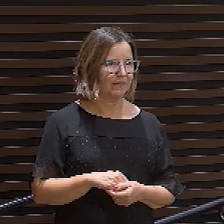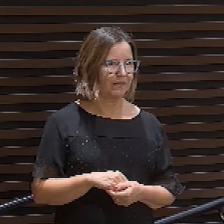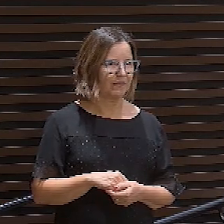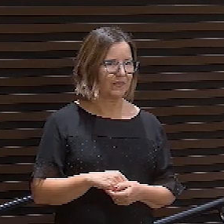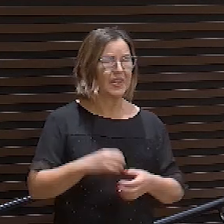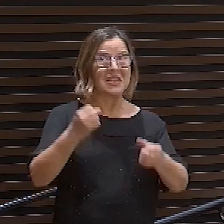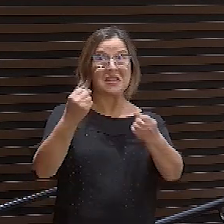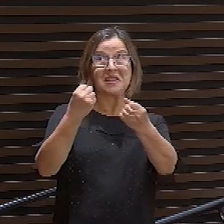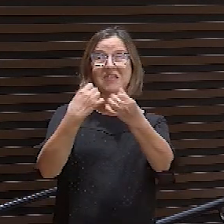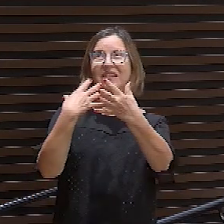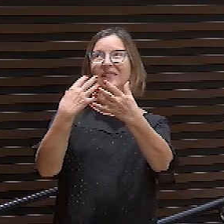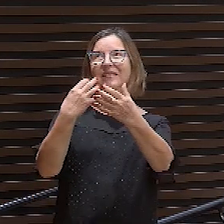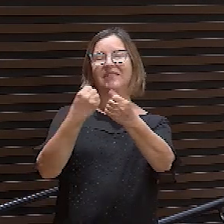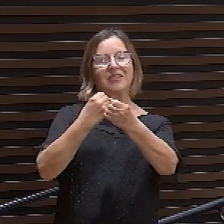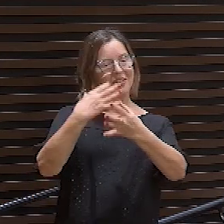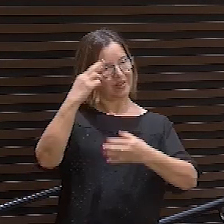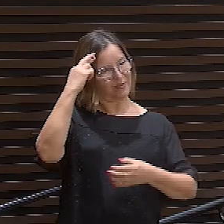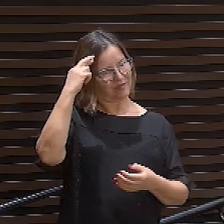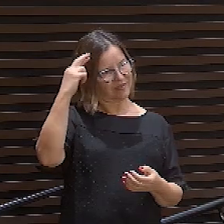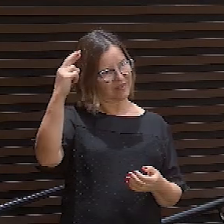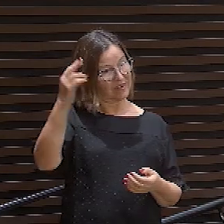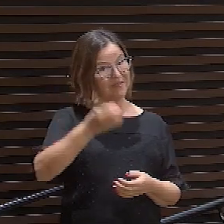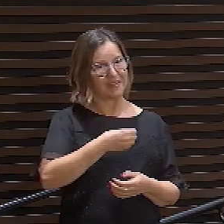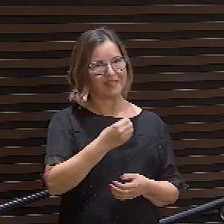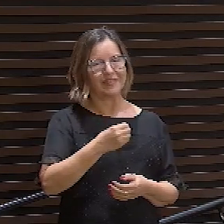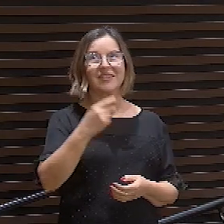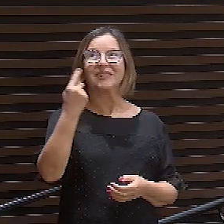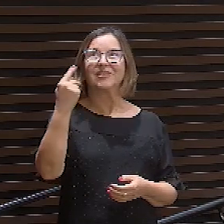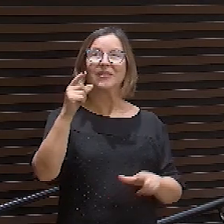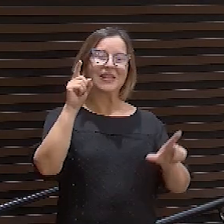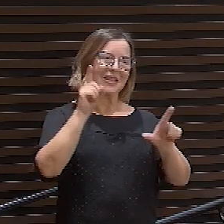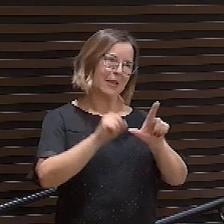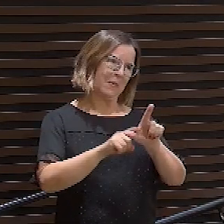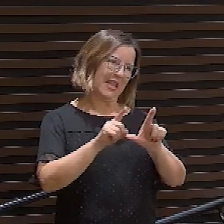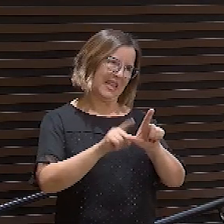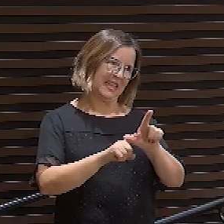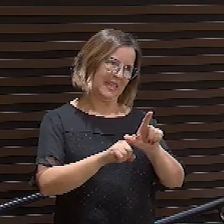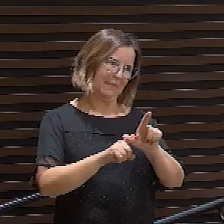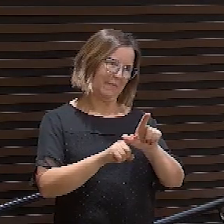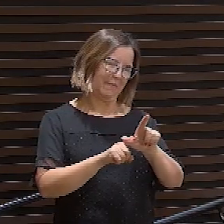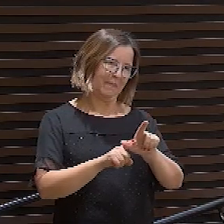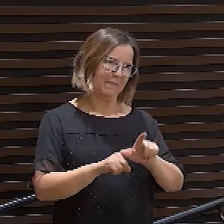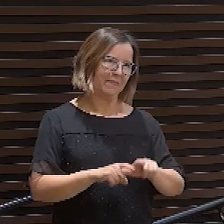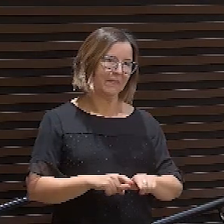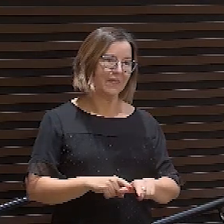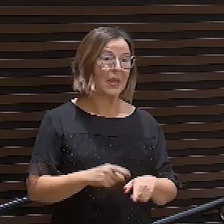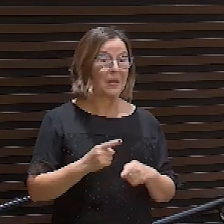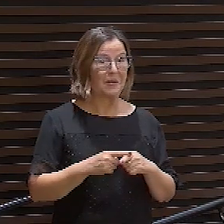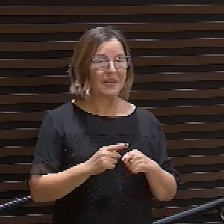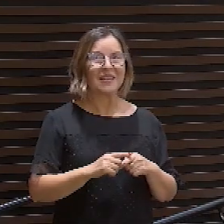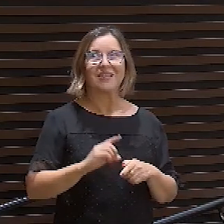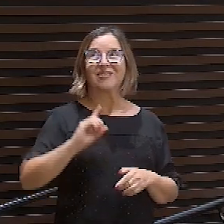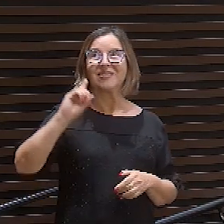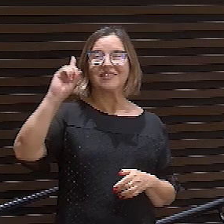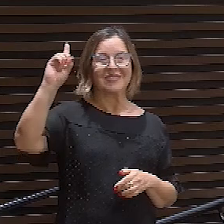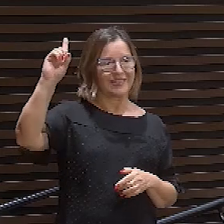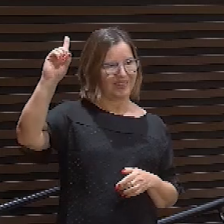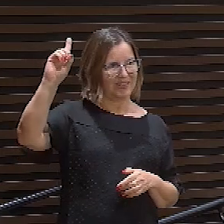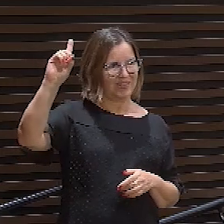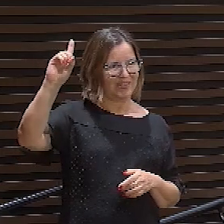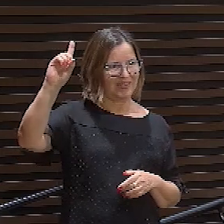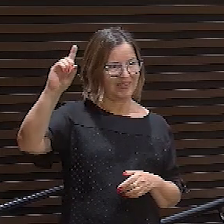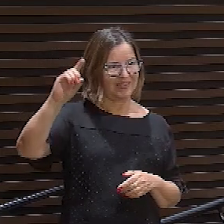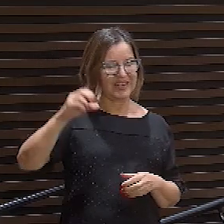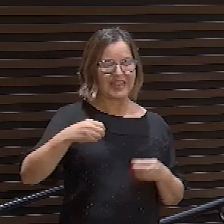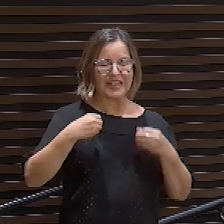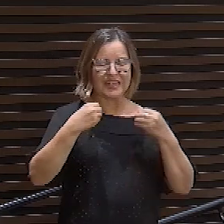Ensina-nos, Senhor, a viver na Tua dependência. Porque Tu provê o necessário